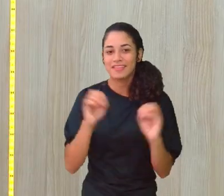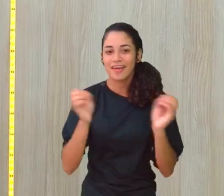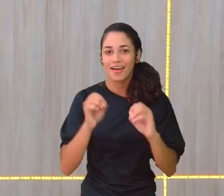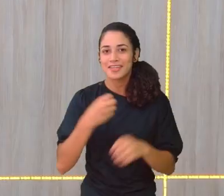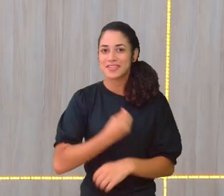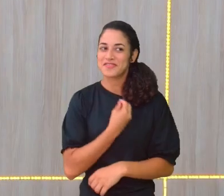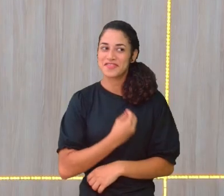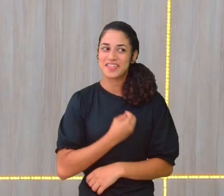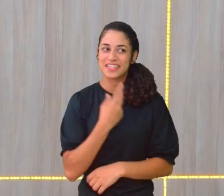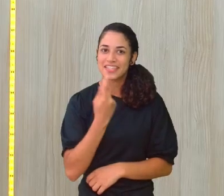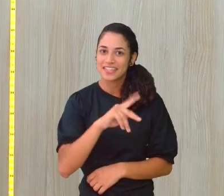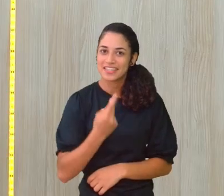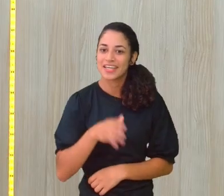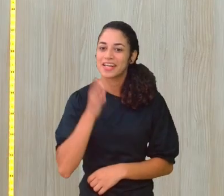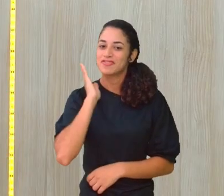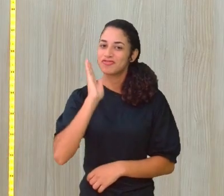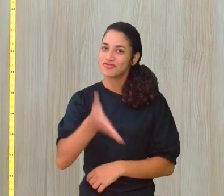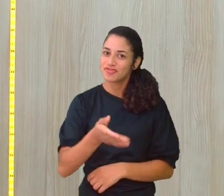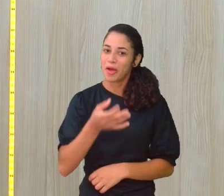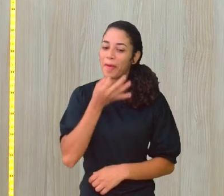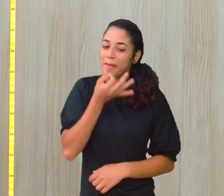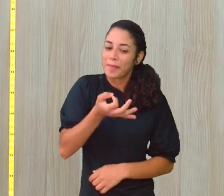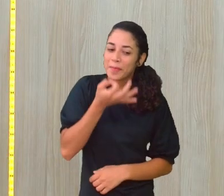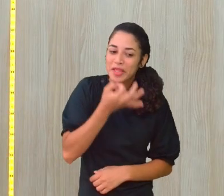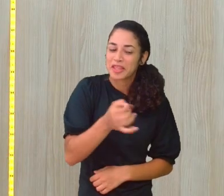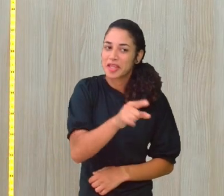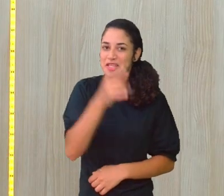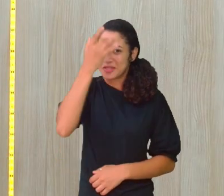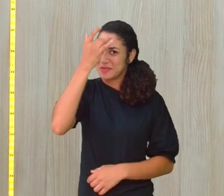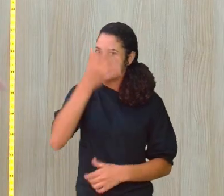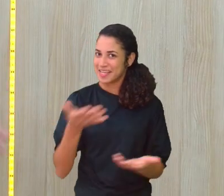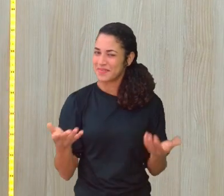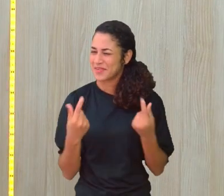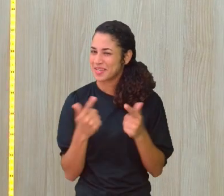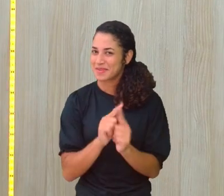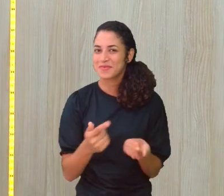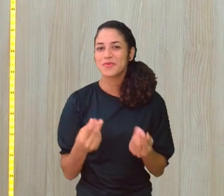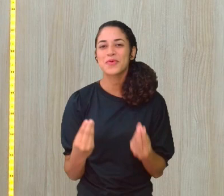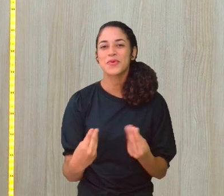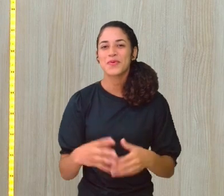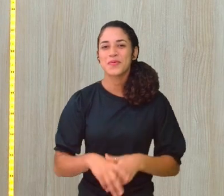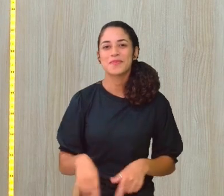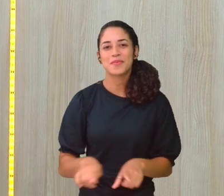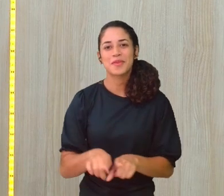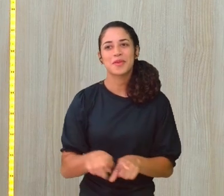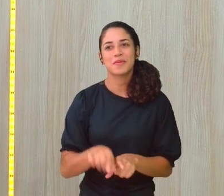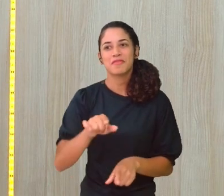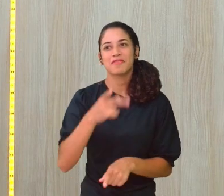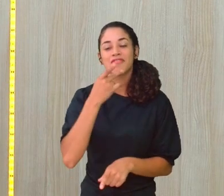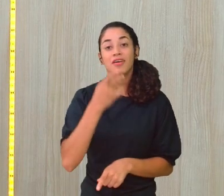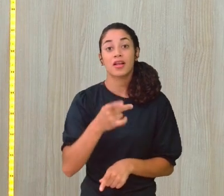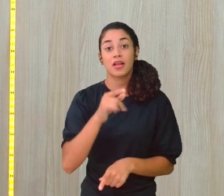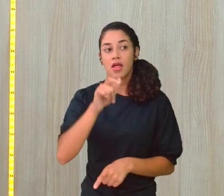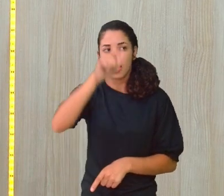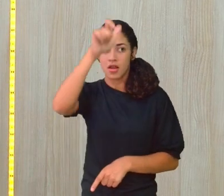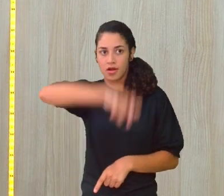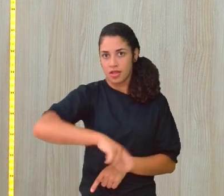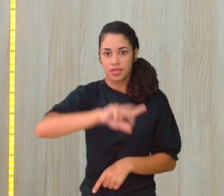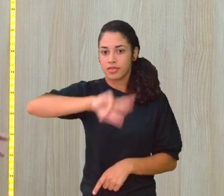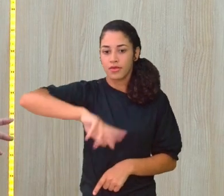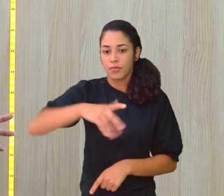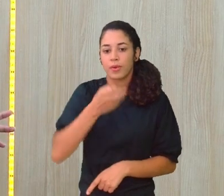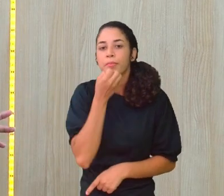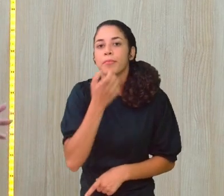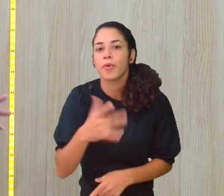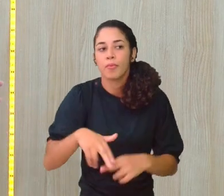é. E já tá inferindo de que o moço não sabe gramática. de que ele não é bom por causa disso, né? Não é? Isso